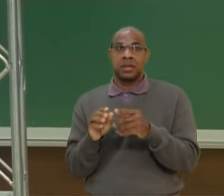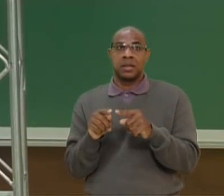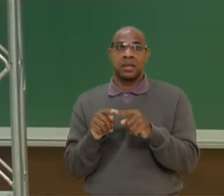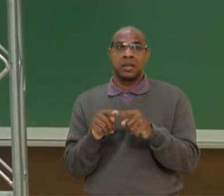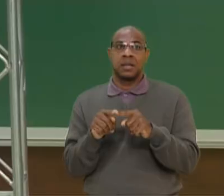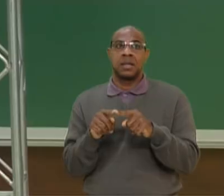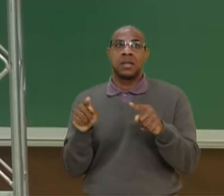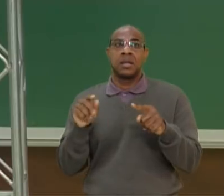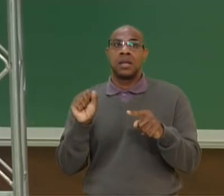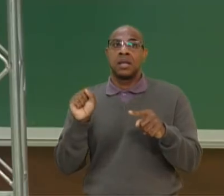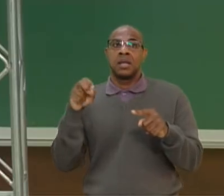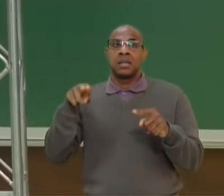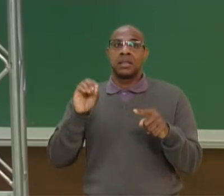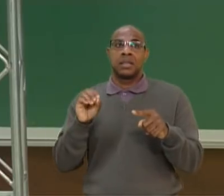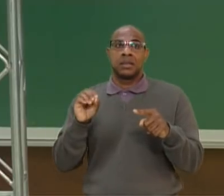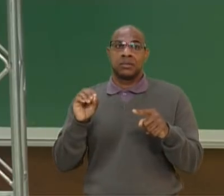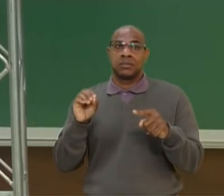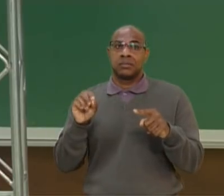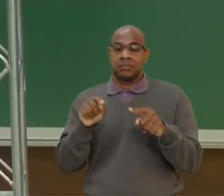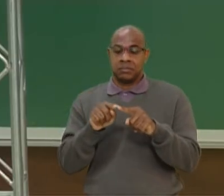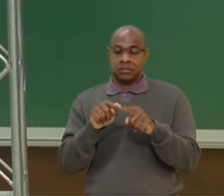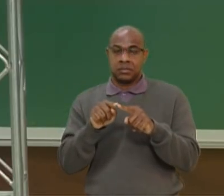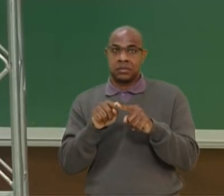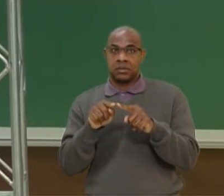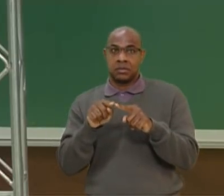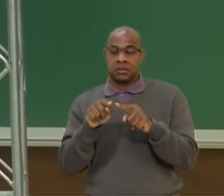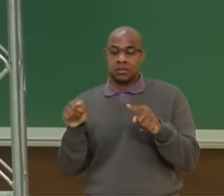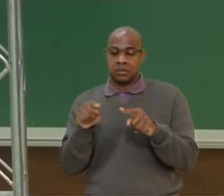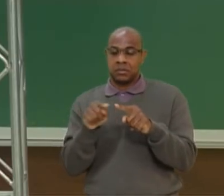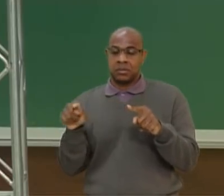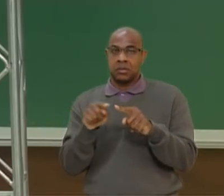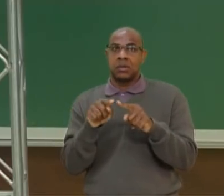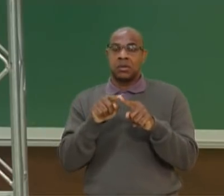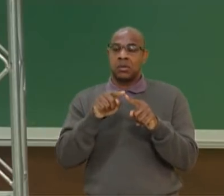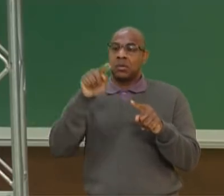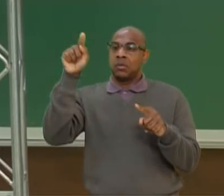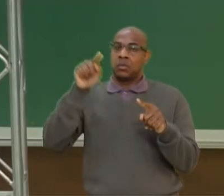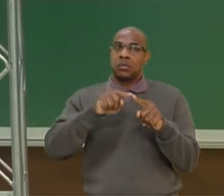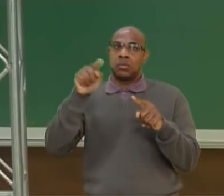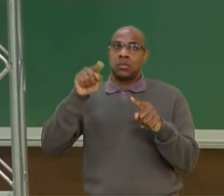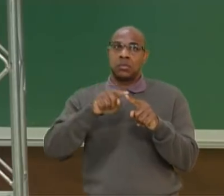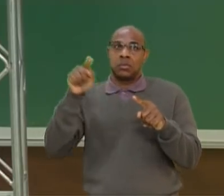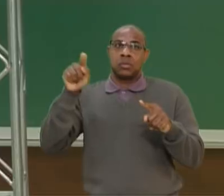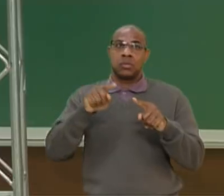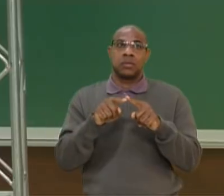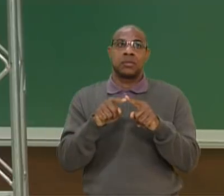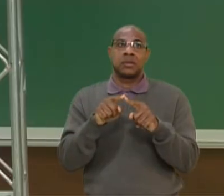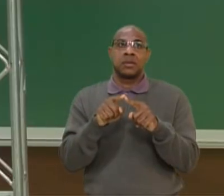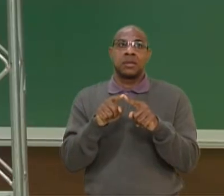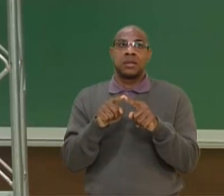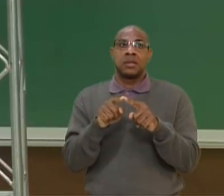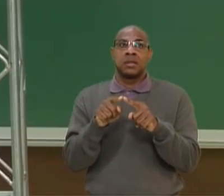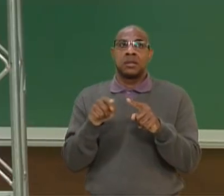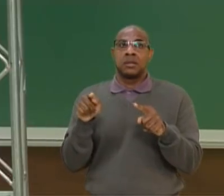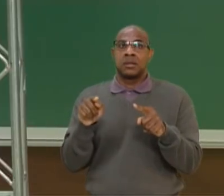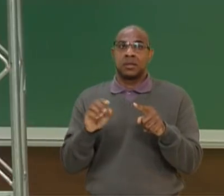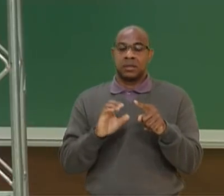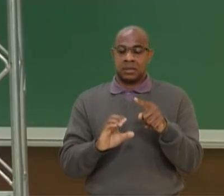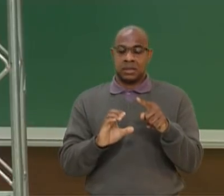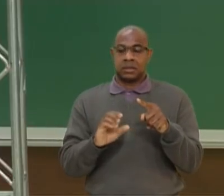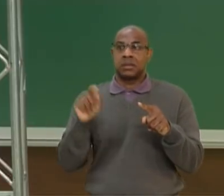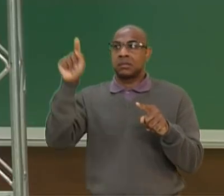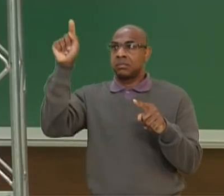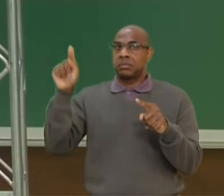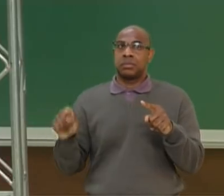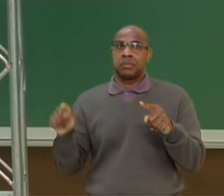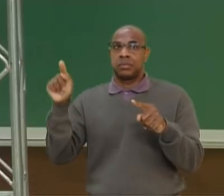seno do θ. Seno a gente sabe que é cateto oposto sobre a hipotenusa. Cateto oposto,